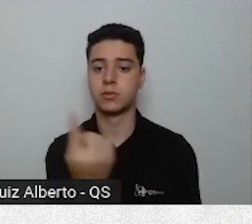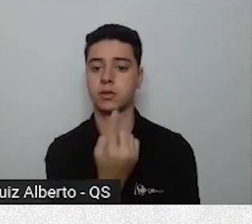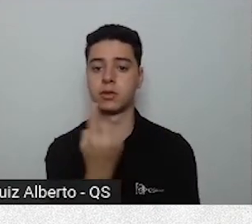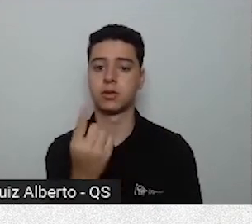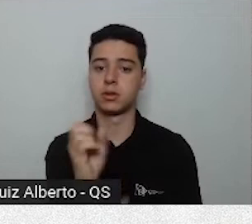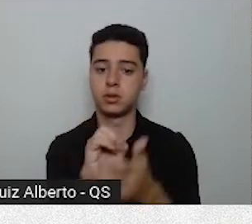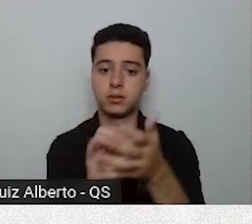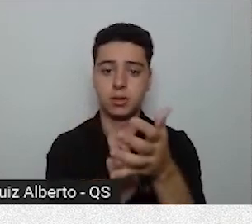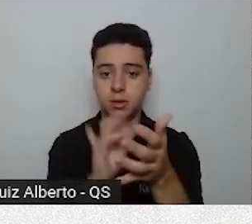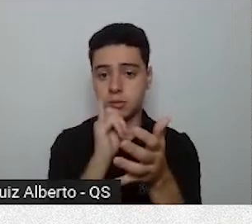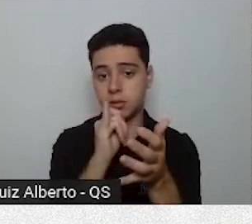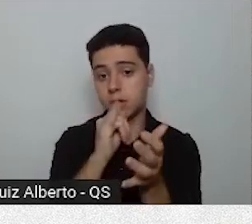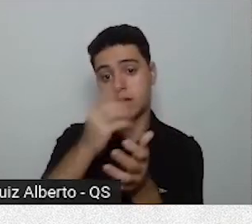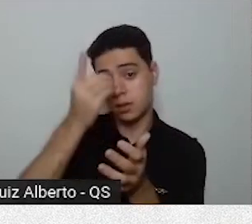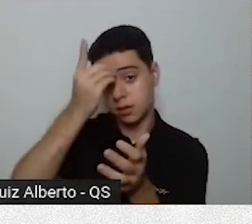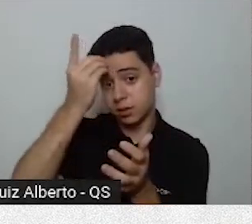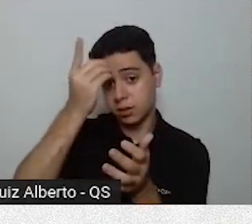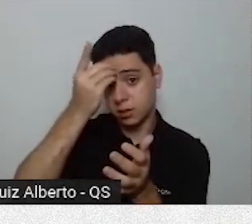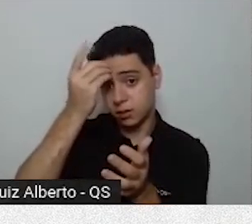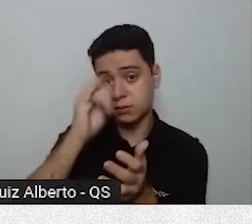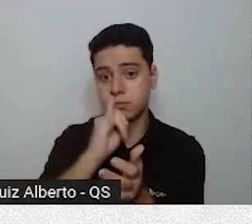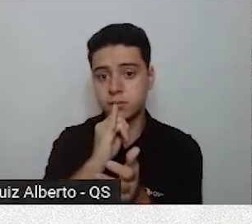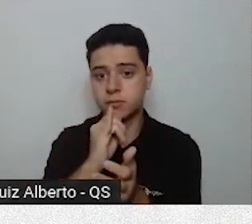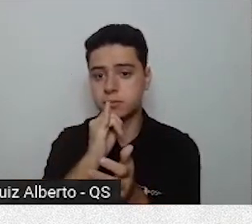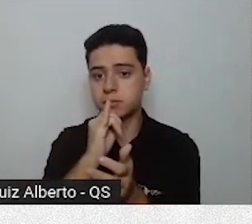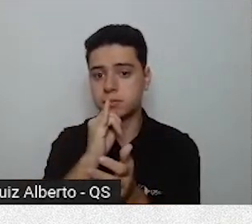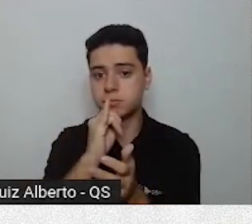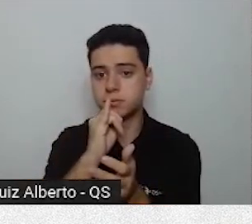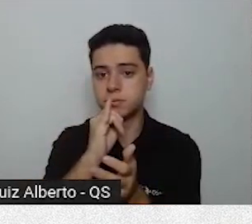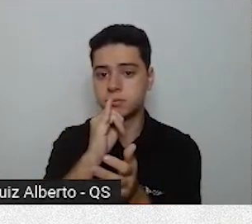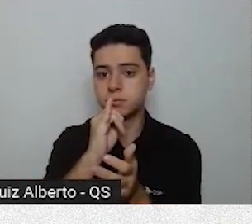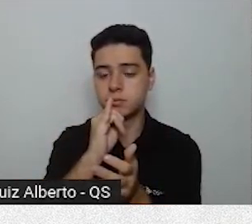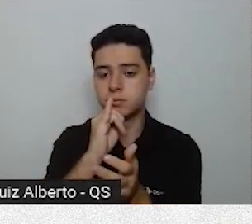de criatividade. Eu vou primeiro